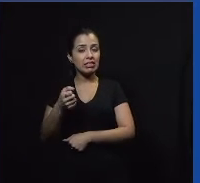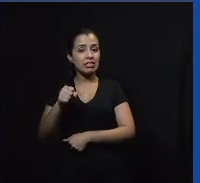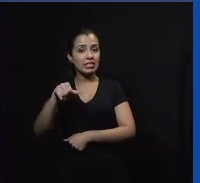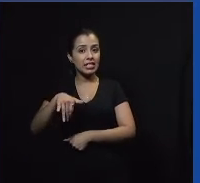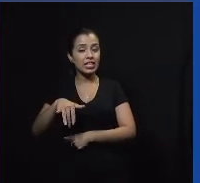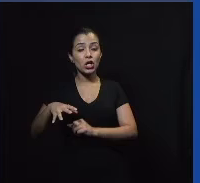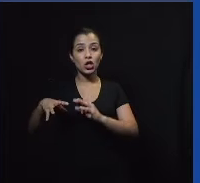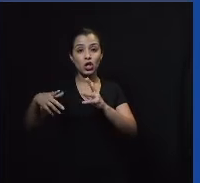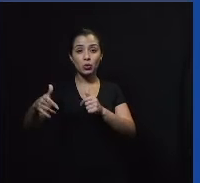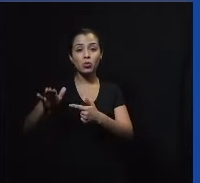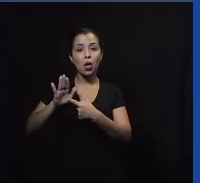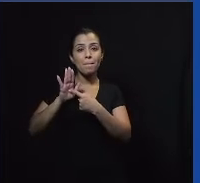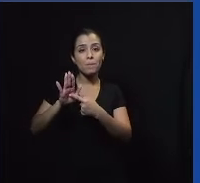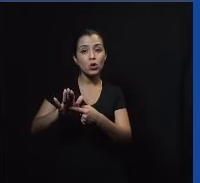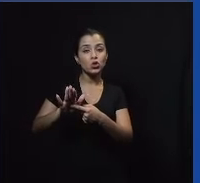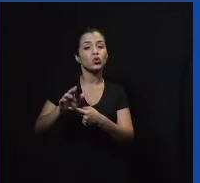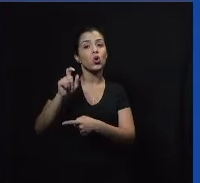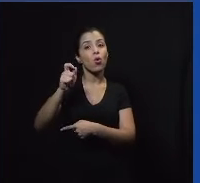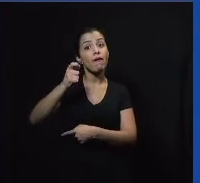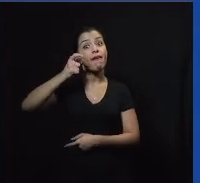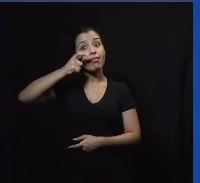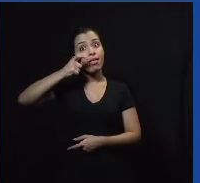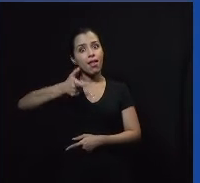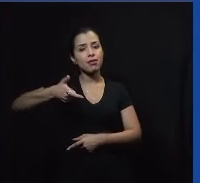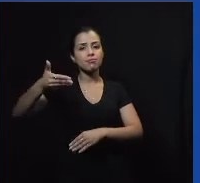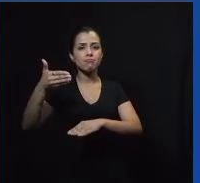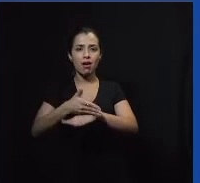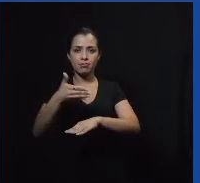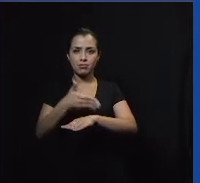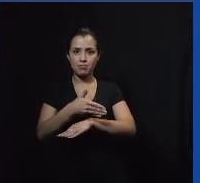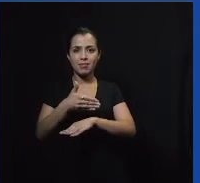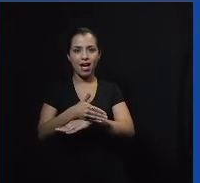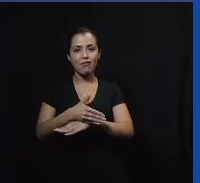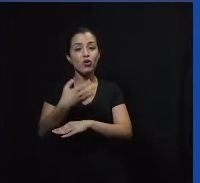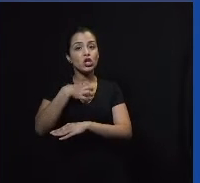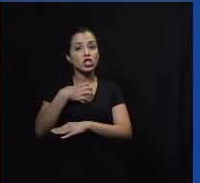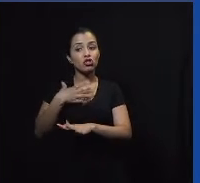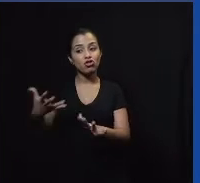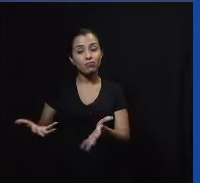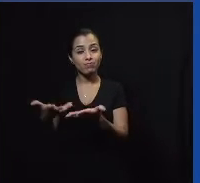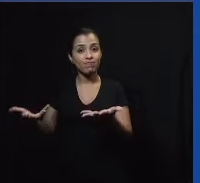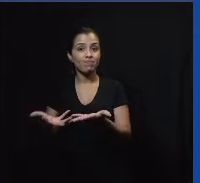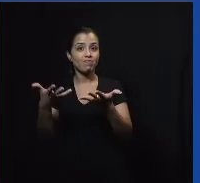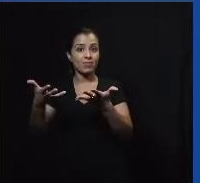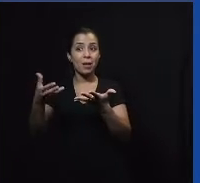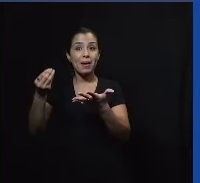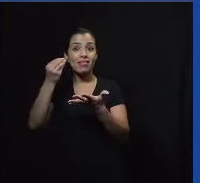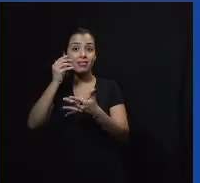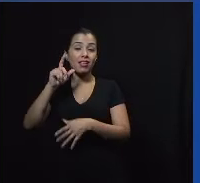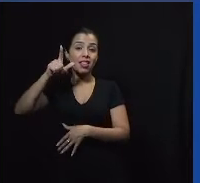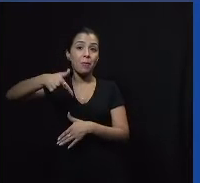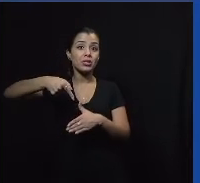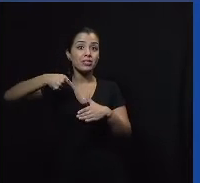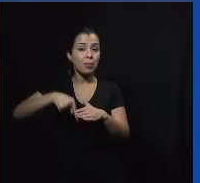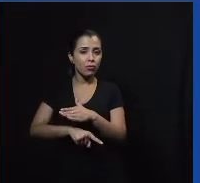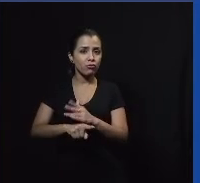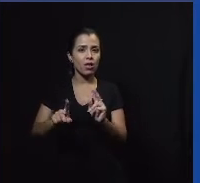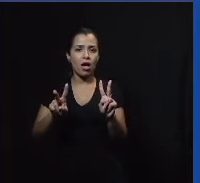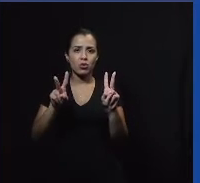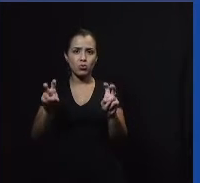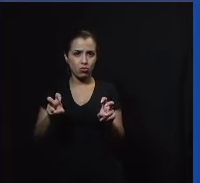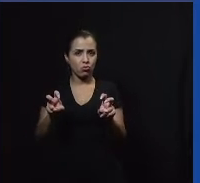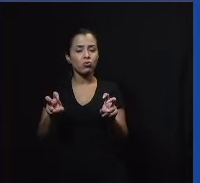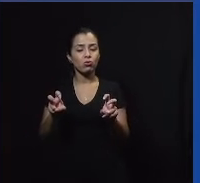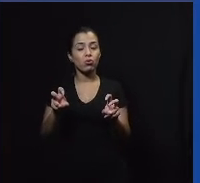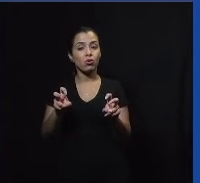interesse em participar, né? Deu para perceber que eles ficaram engajados e motivados em aprofundar esse engajamento cívico. Então, eu acho que